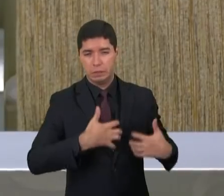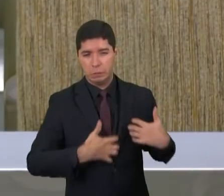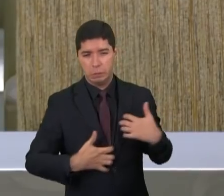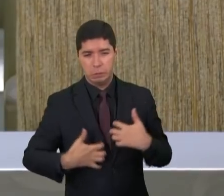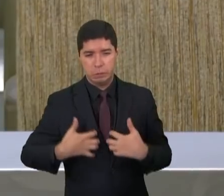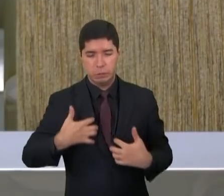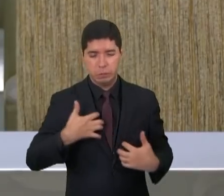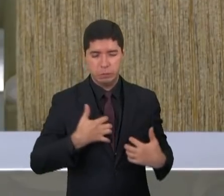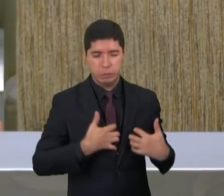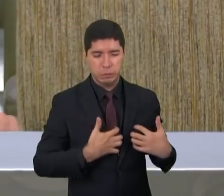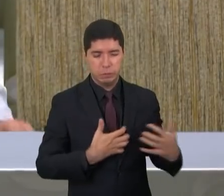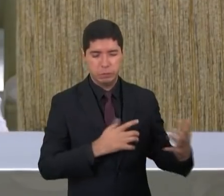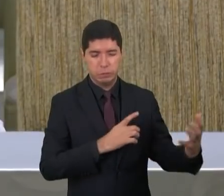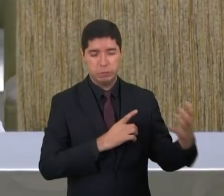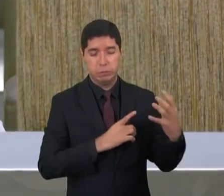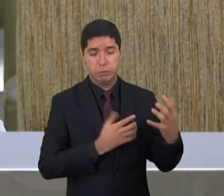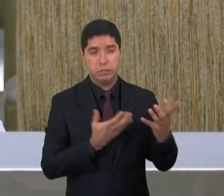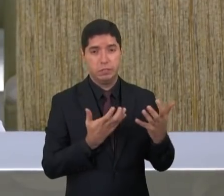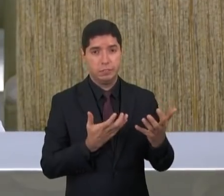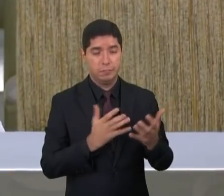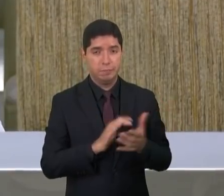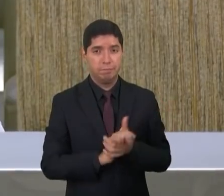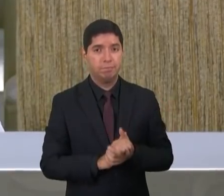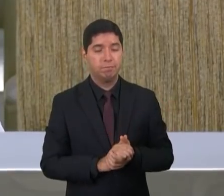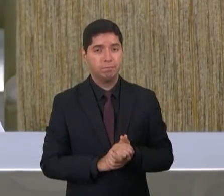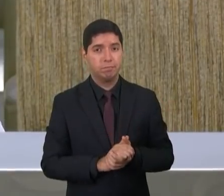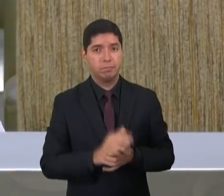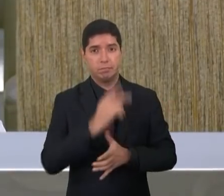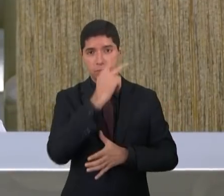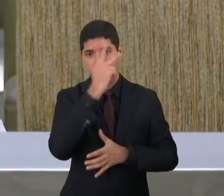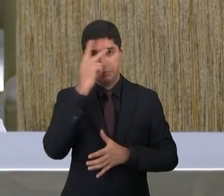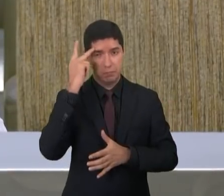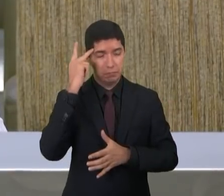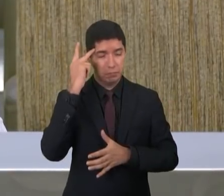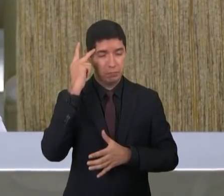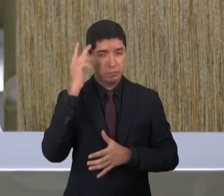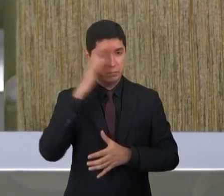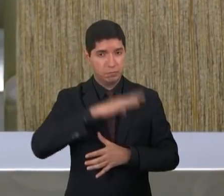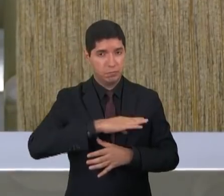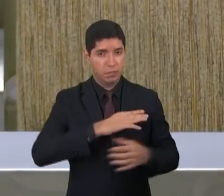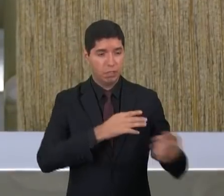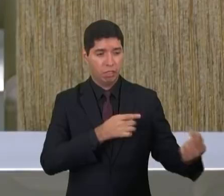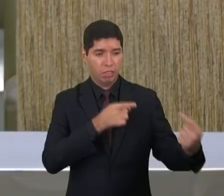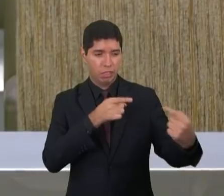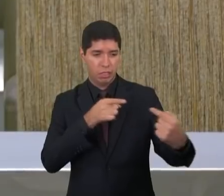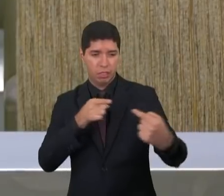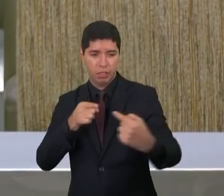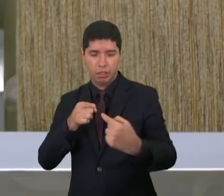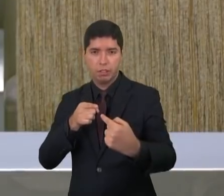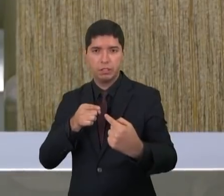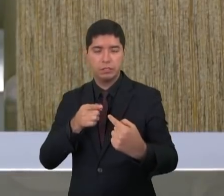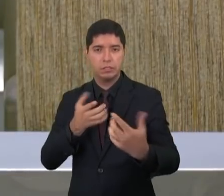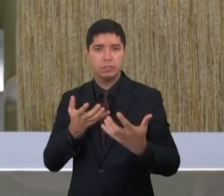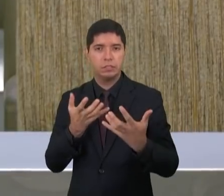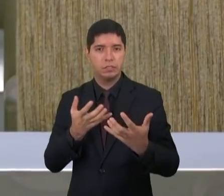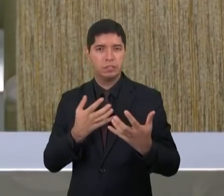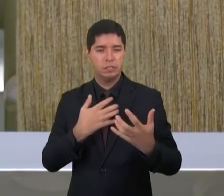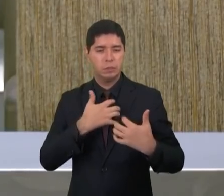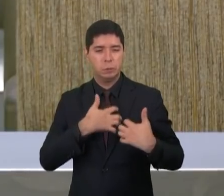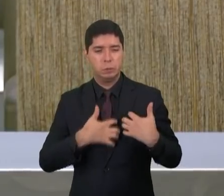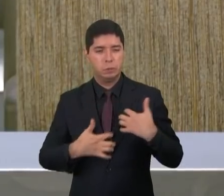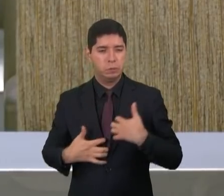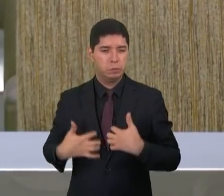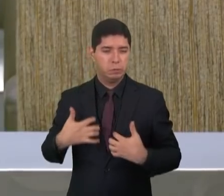contra nós. A Bíblia mostra que aqueles que se levantam contra nós estão tomados por um sentimento de